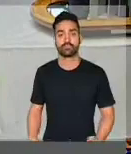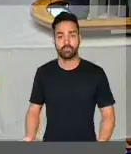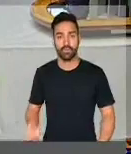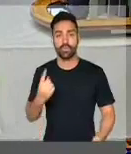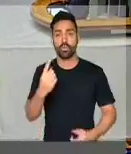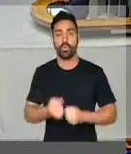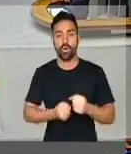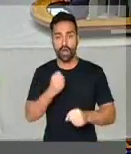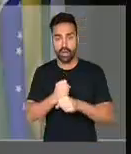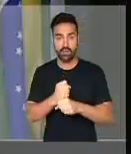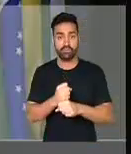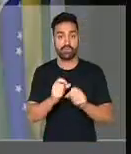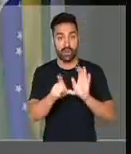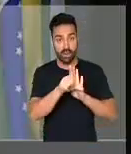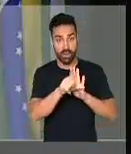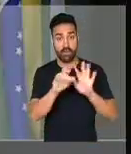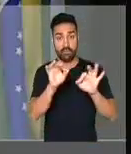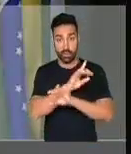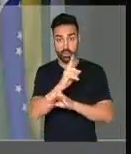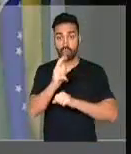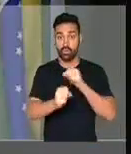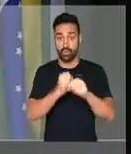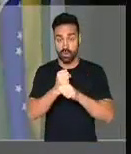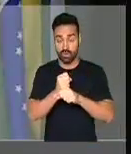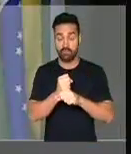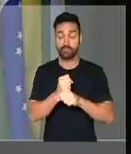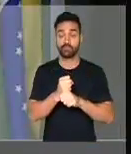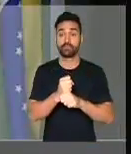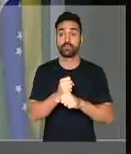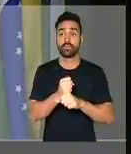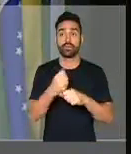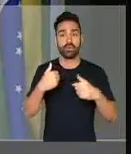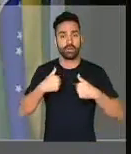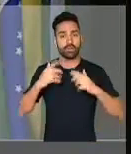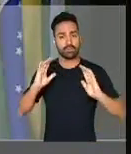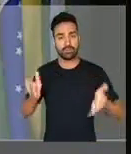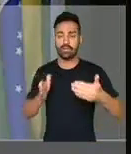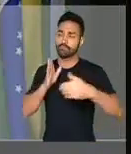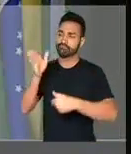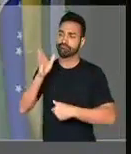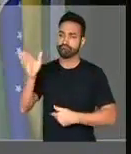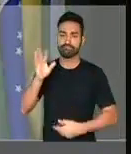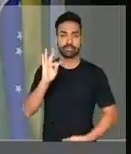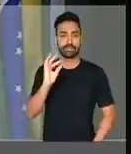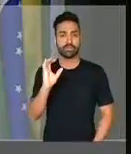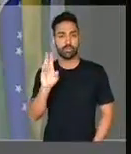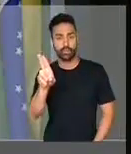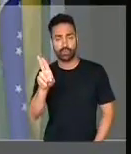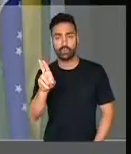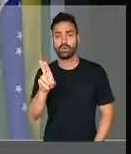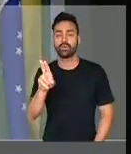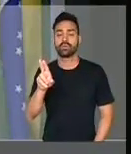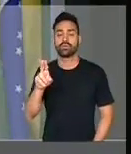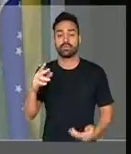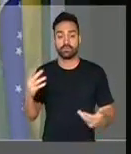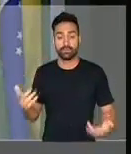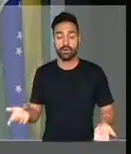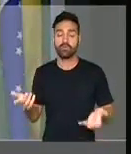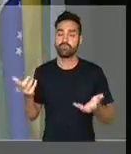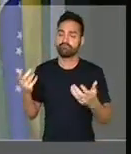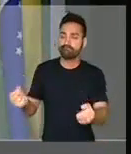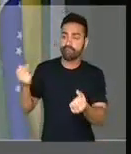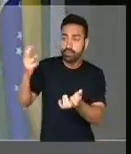Um ano depois da publicação dessa lei, de tanto eu também fazer gestões ao Tribunal de Contas da União, ela